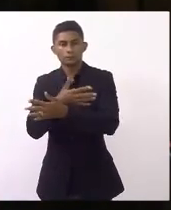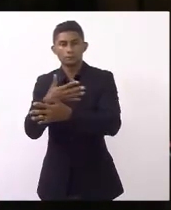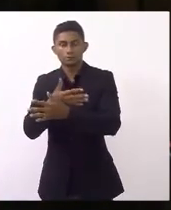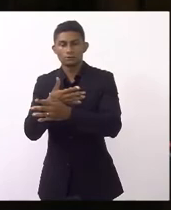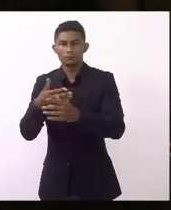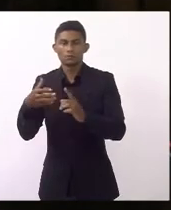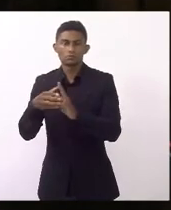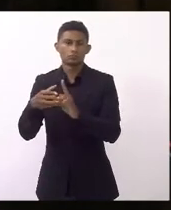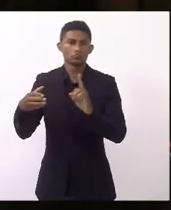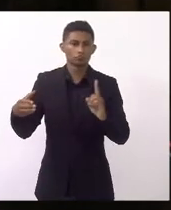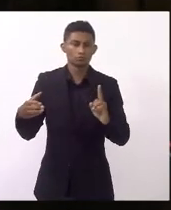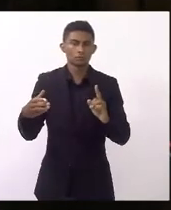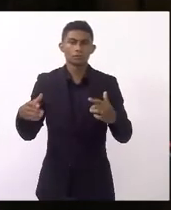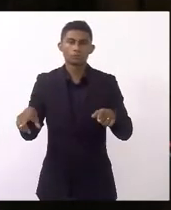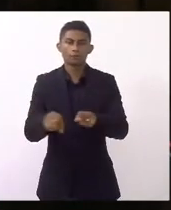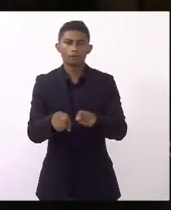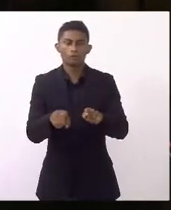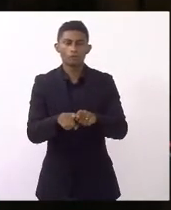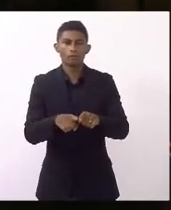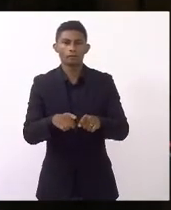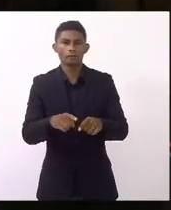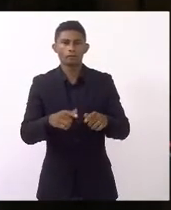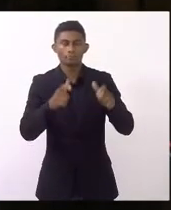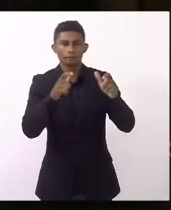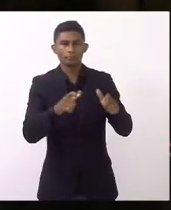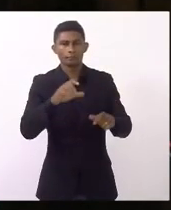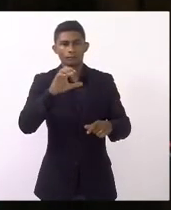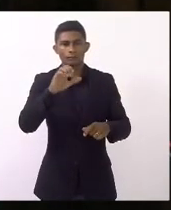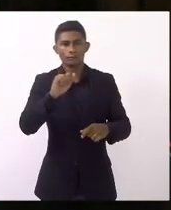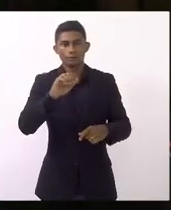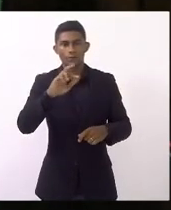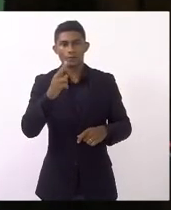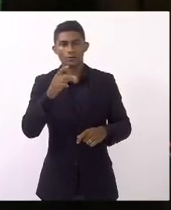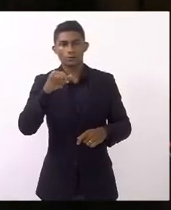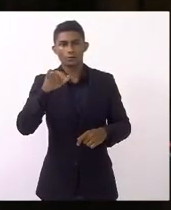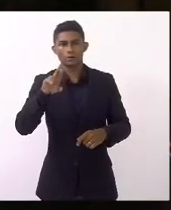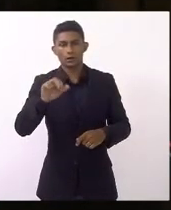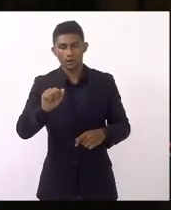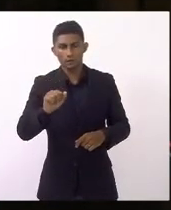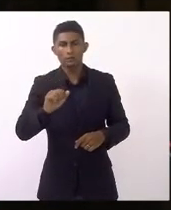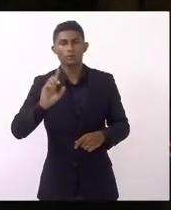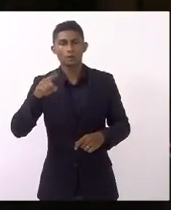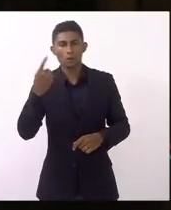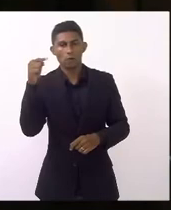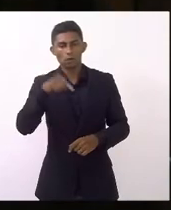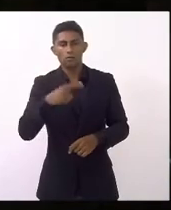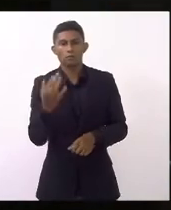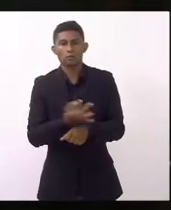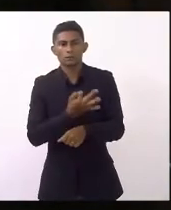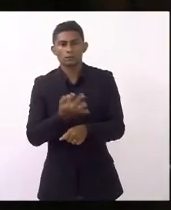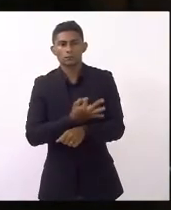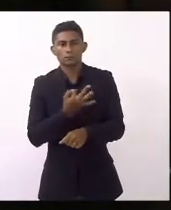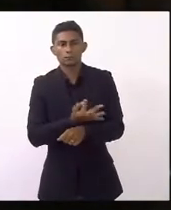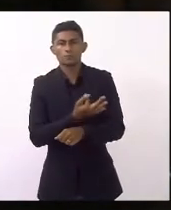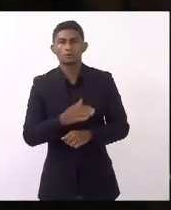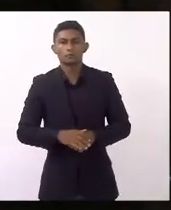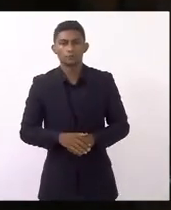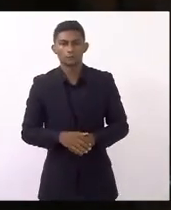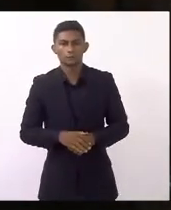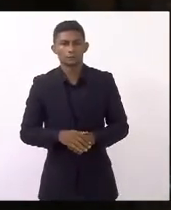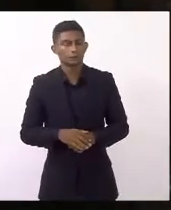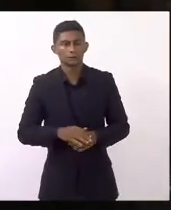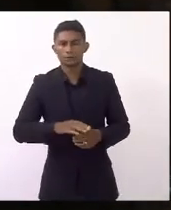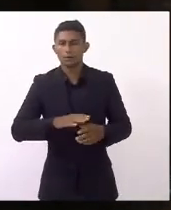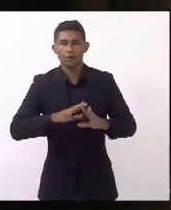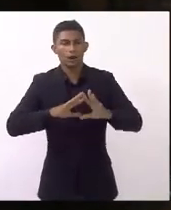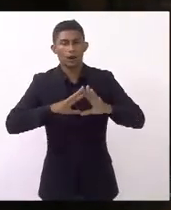ela chegaram até a cidade de Cachoeira e que nós vamos trazer nessa resistência que jamais pode ser